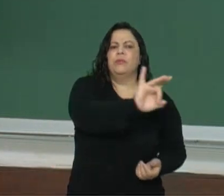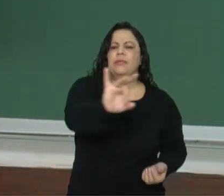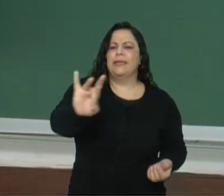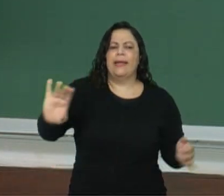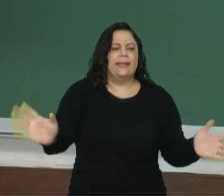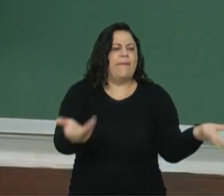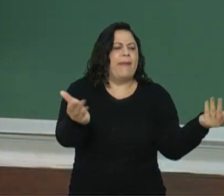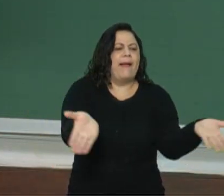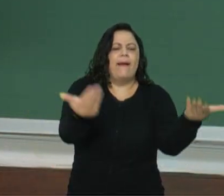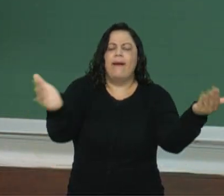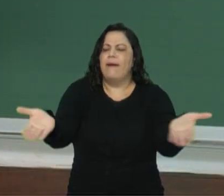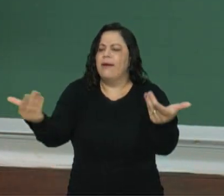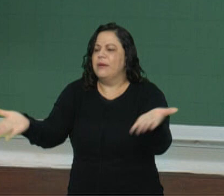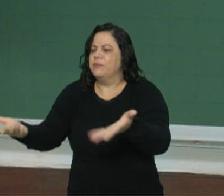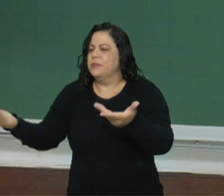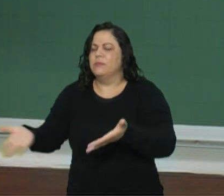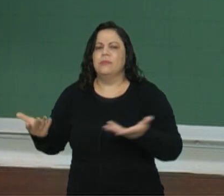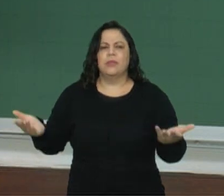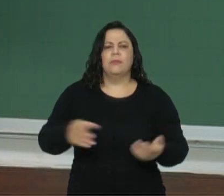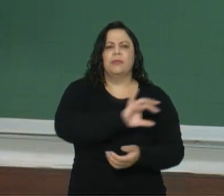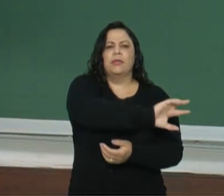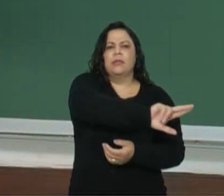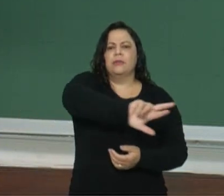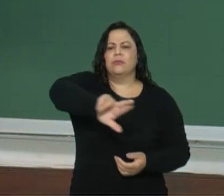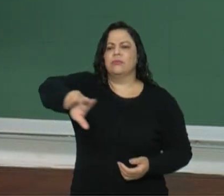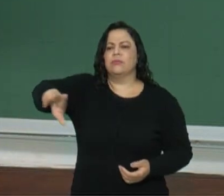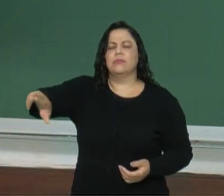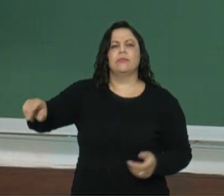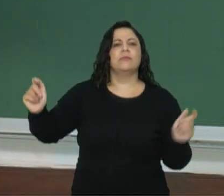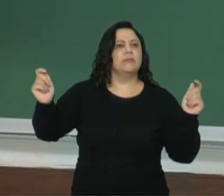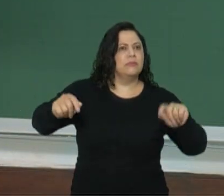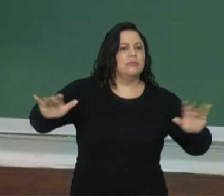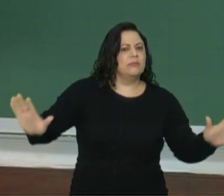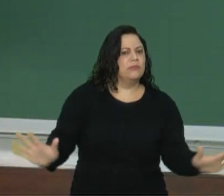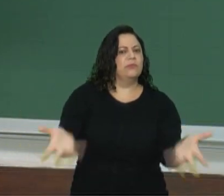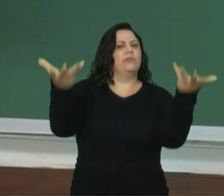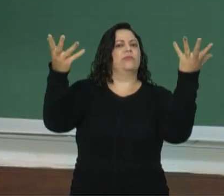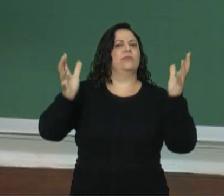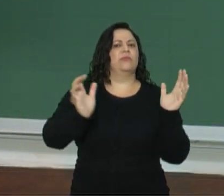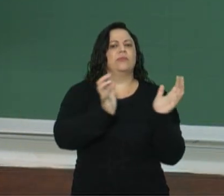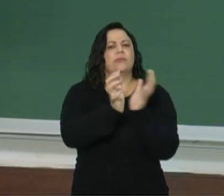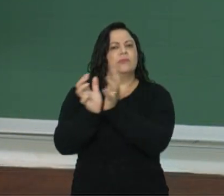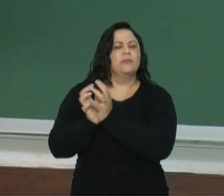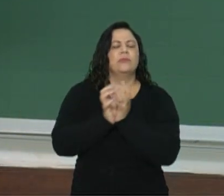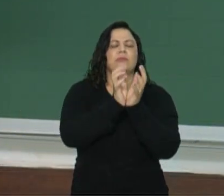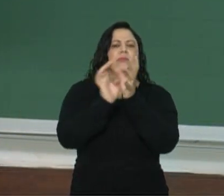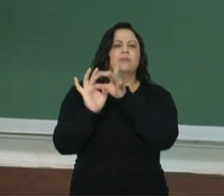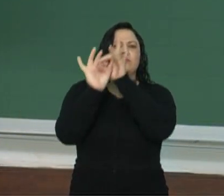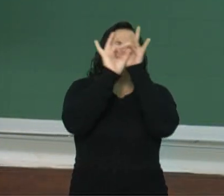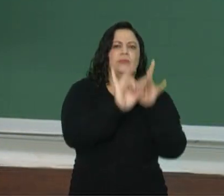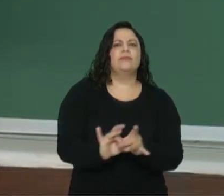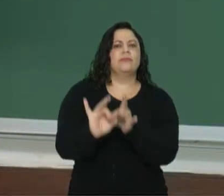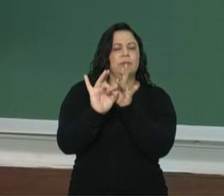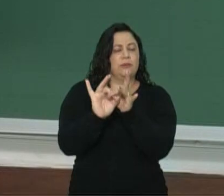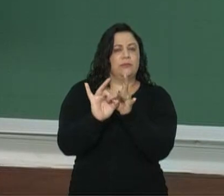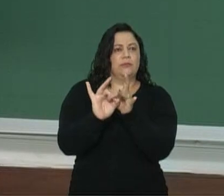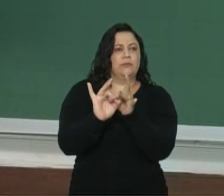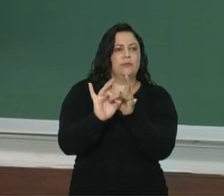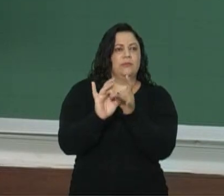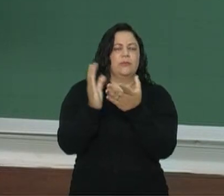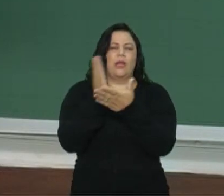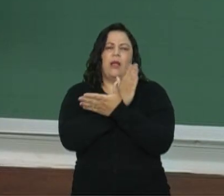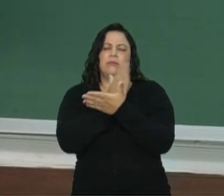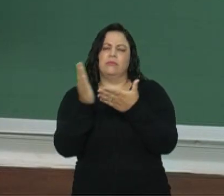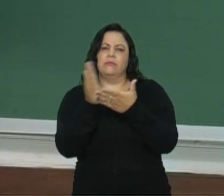diretamente na relação com outra pessoa e, obviamente, com a comunidade. Então, aqui nós vamos ver alguns